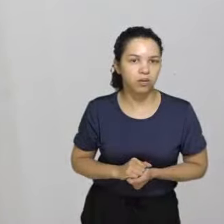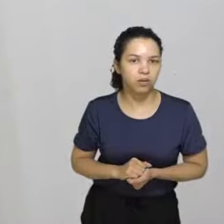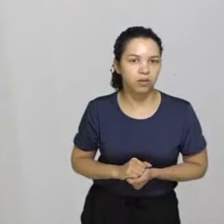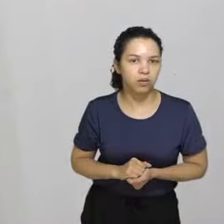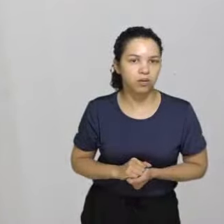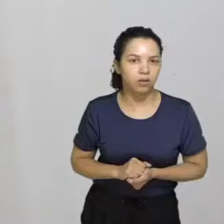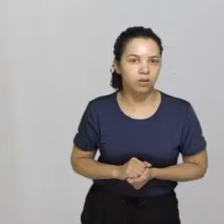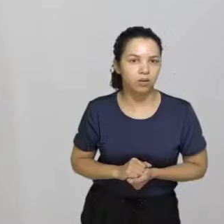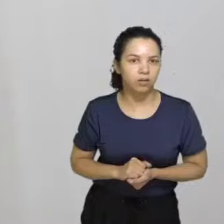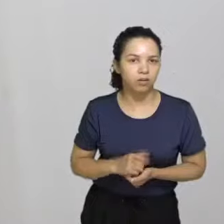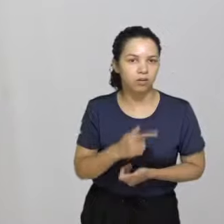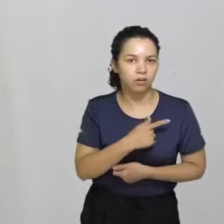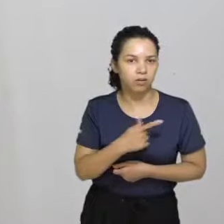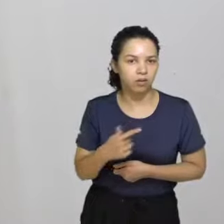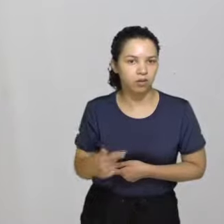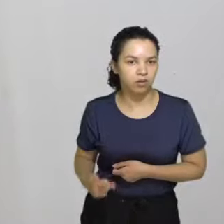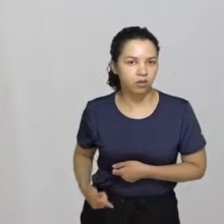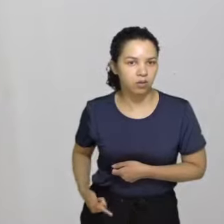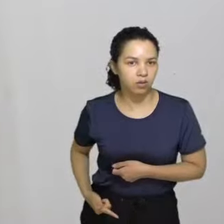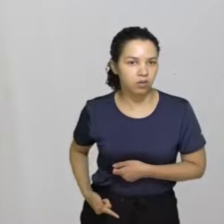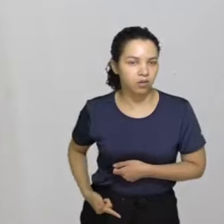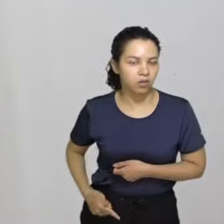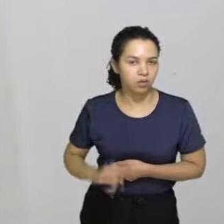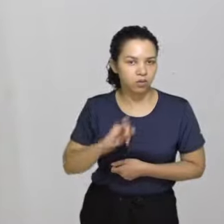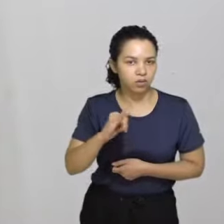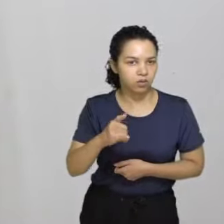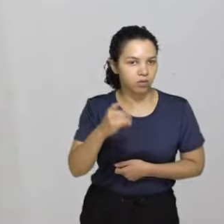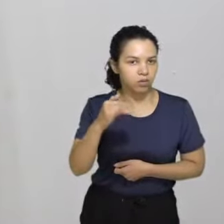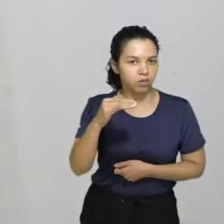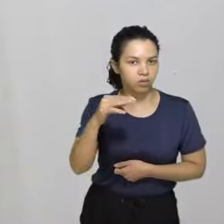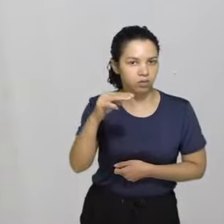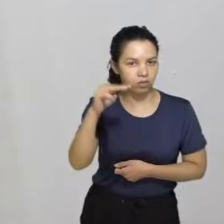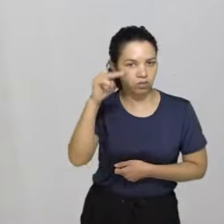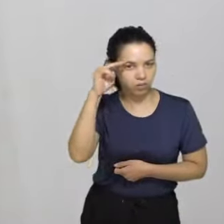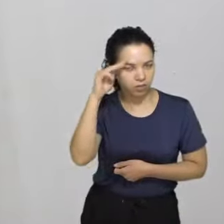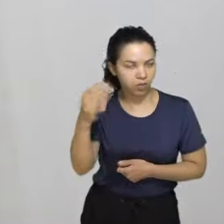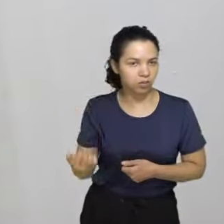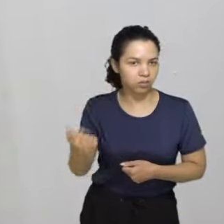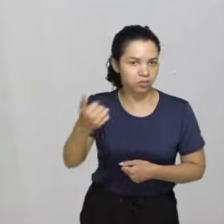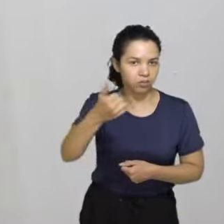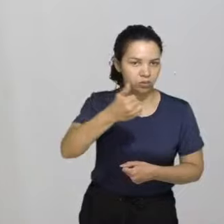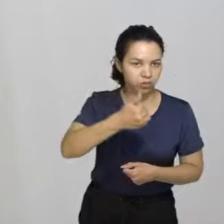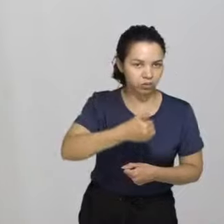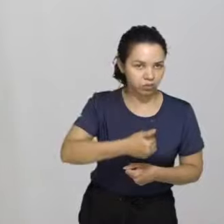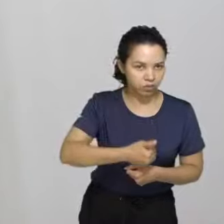O governador Jorginho Melo, ao assumir o governo,